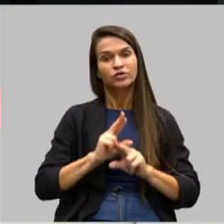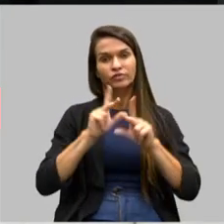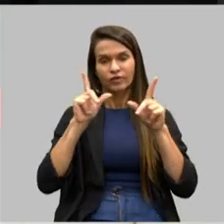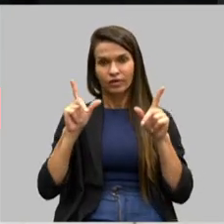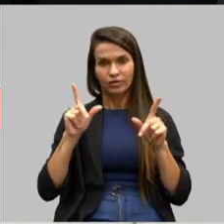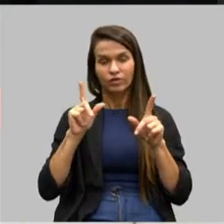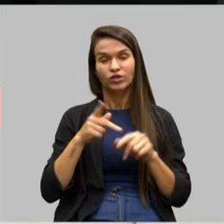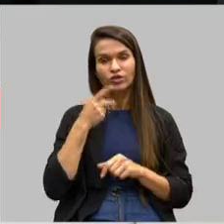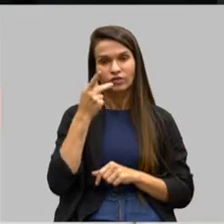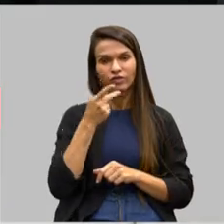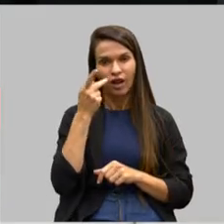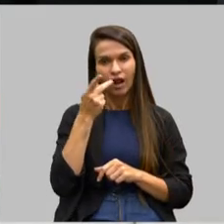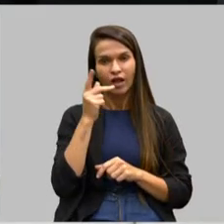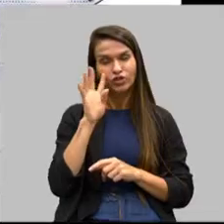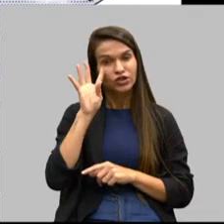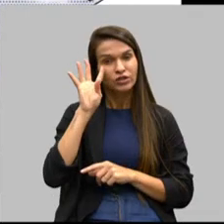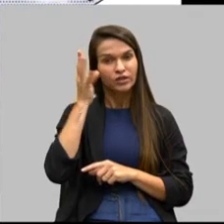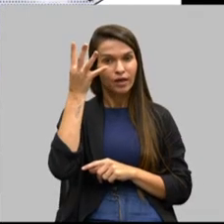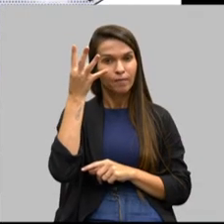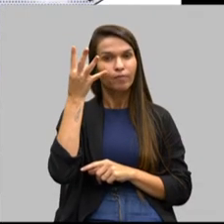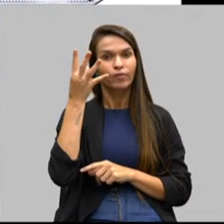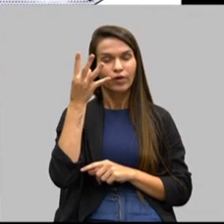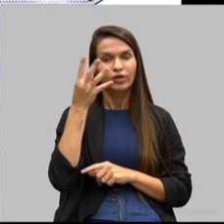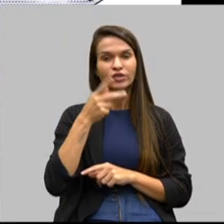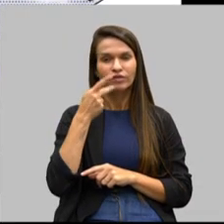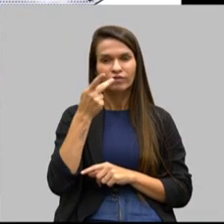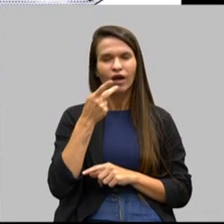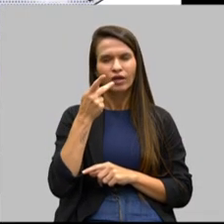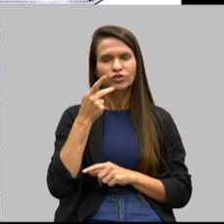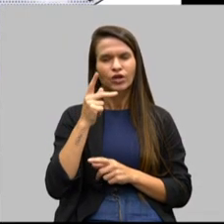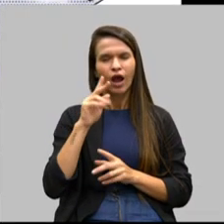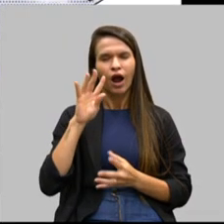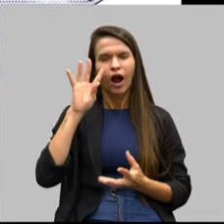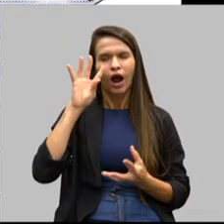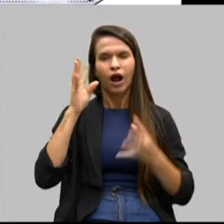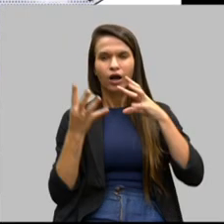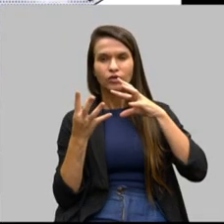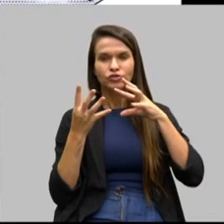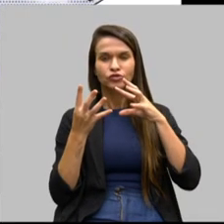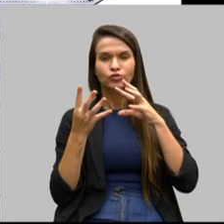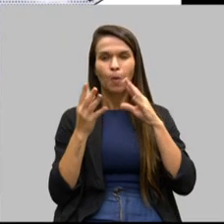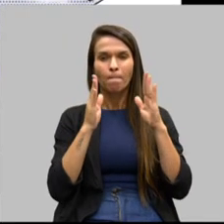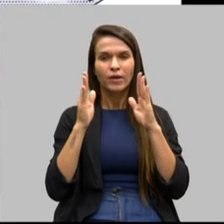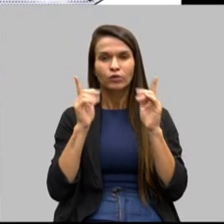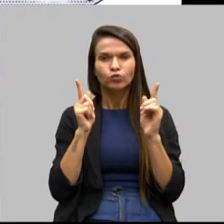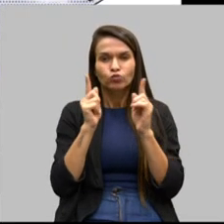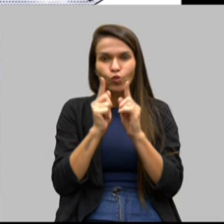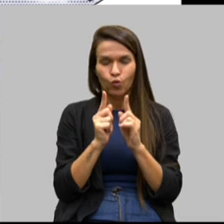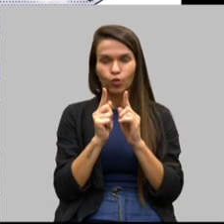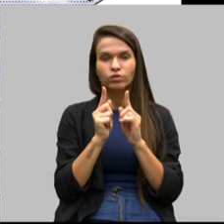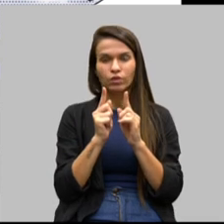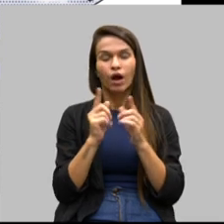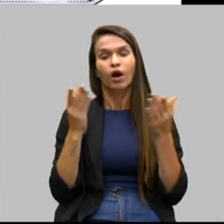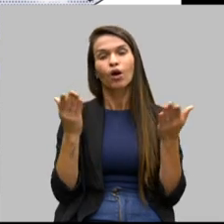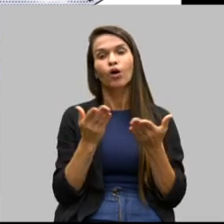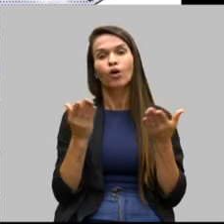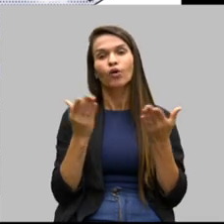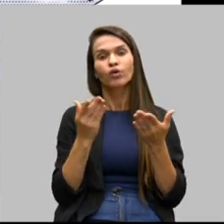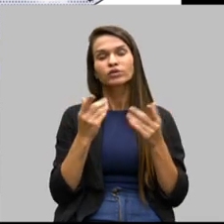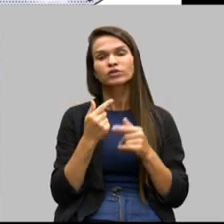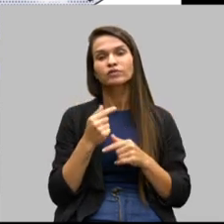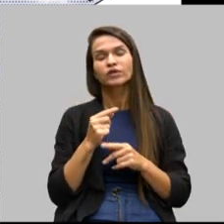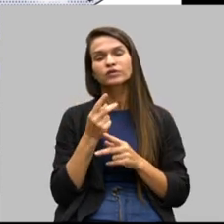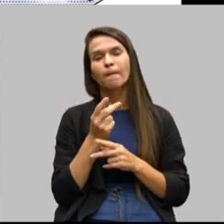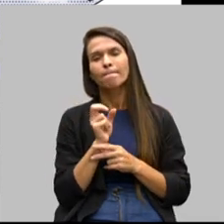nós falamos de tempo, nós falamos de eventos de curto período. Hoje, se vocês saírem